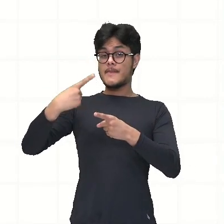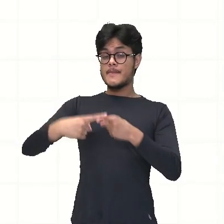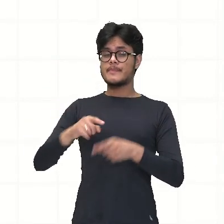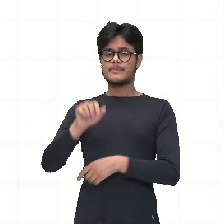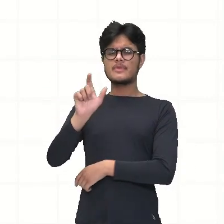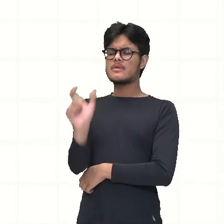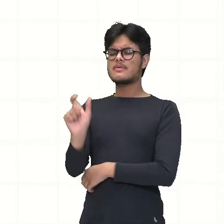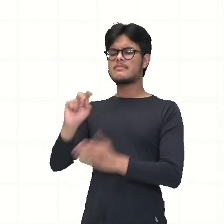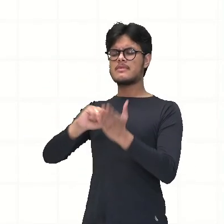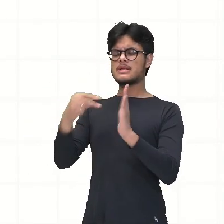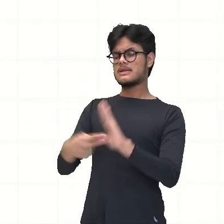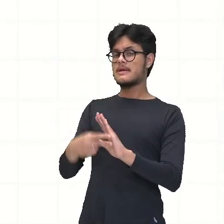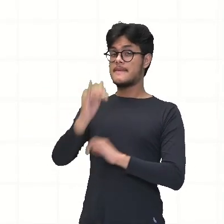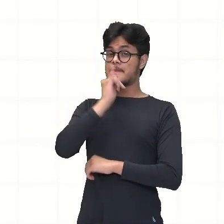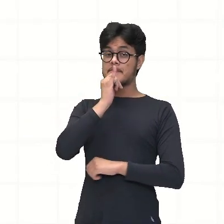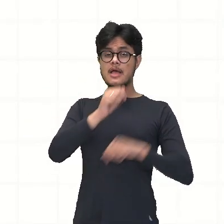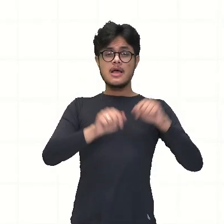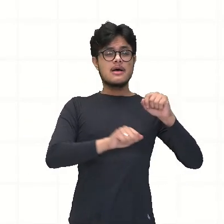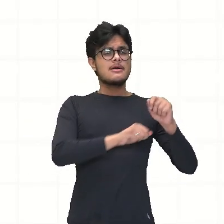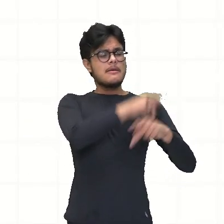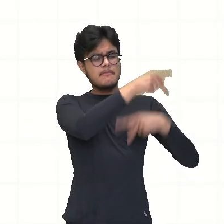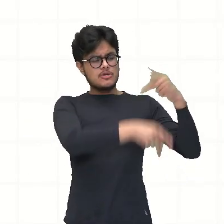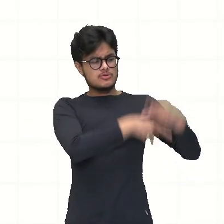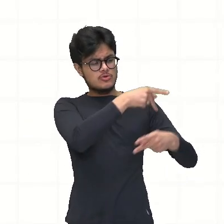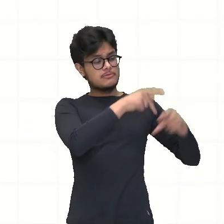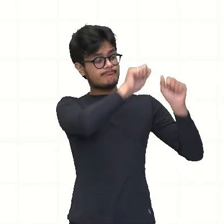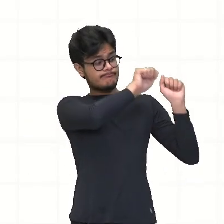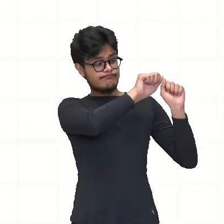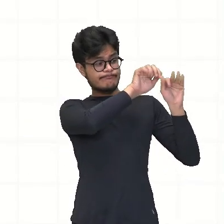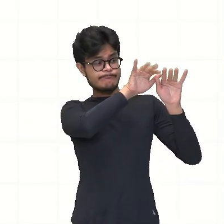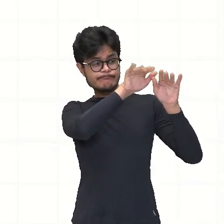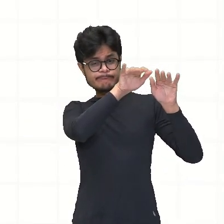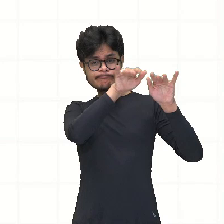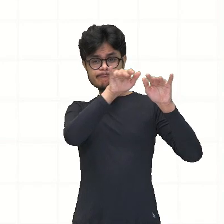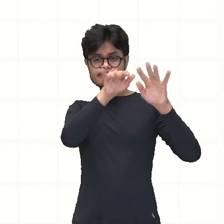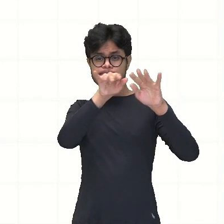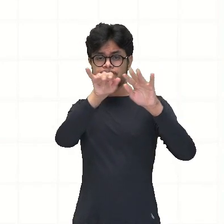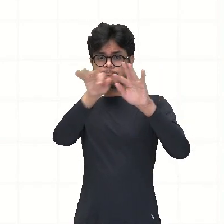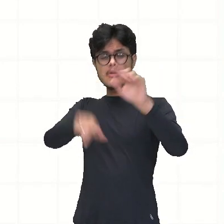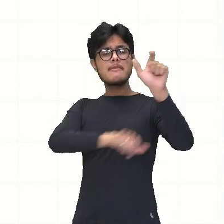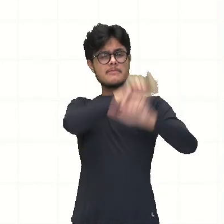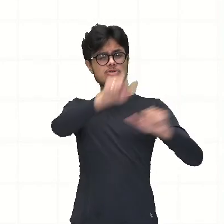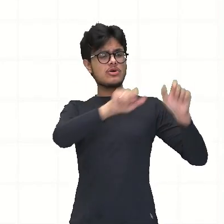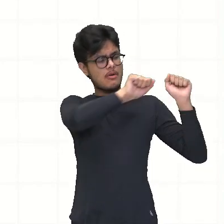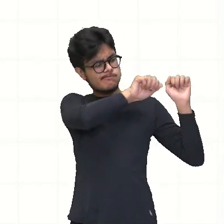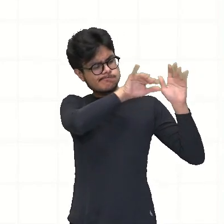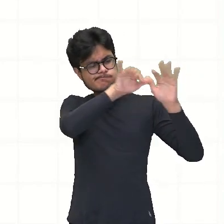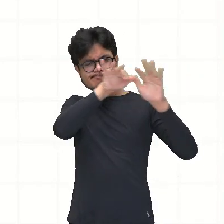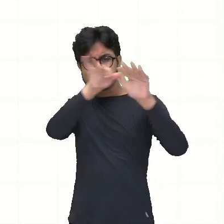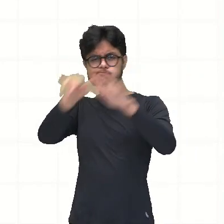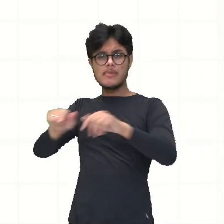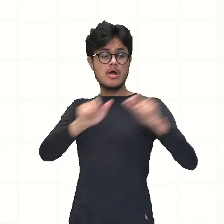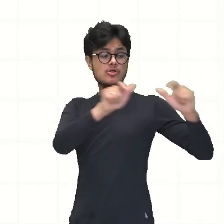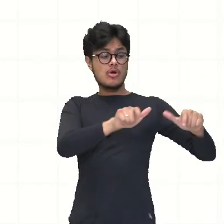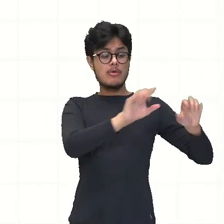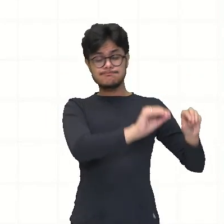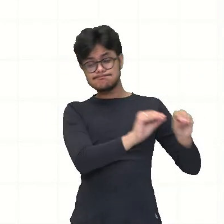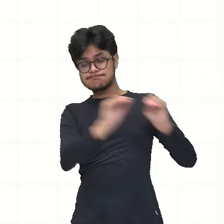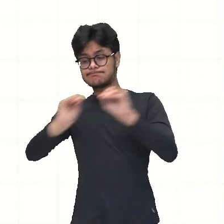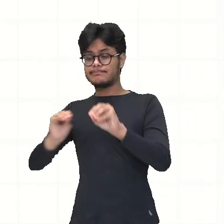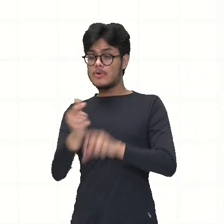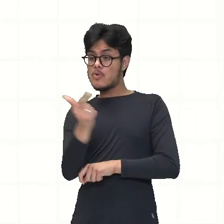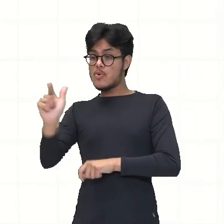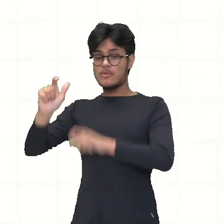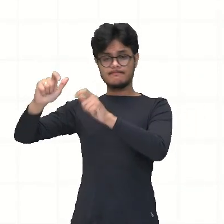da população, né? Ou o deslocamento de indivíduos, tá bom? De uma região